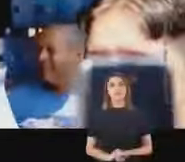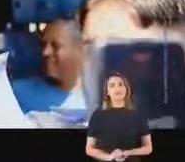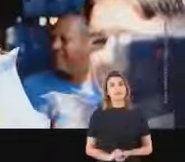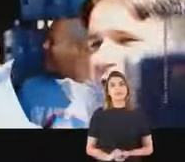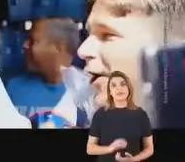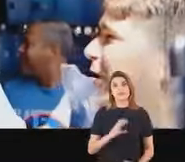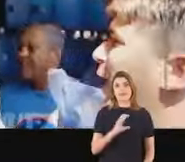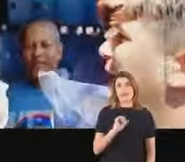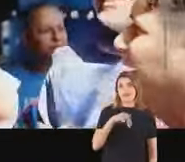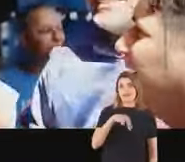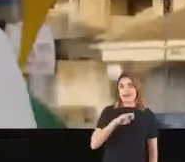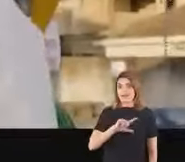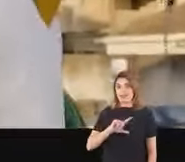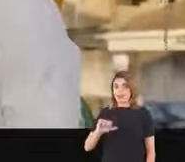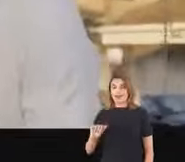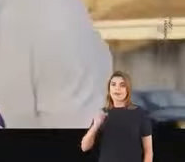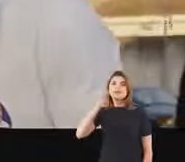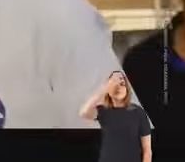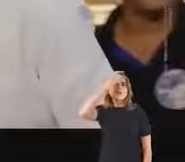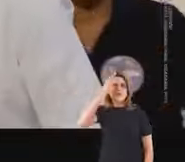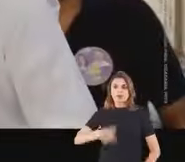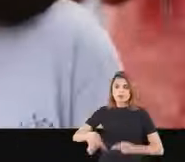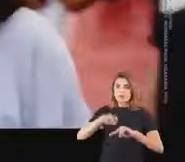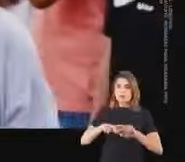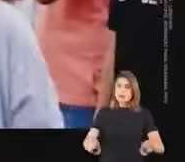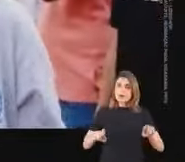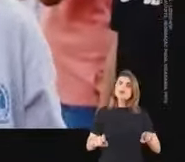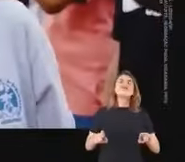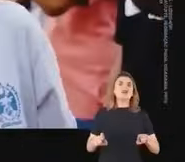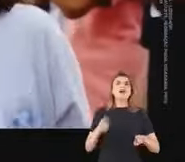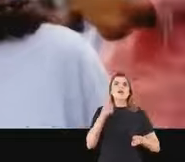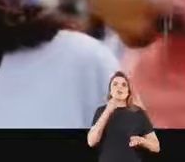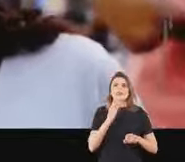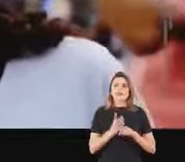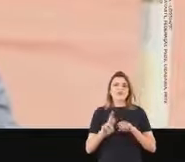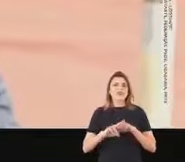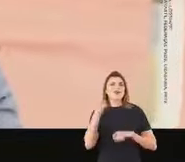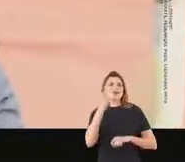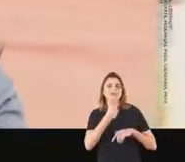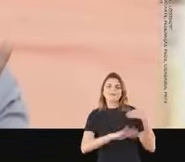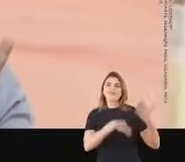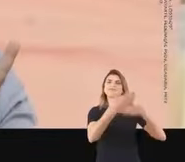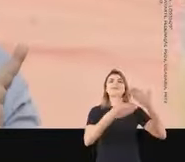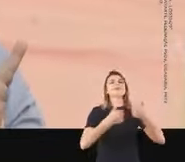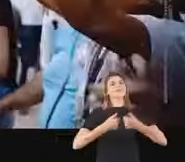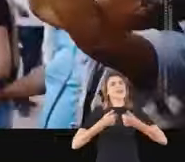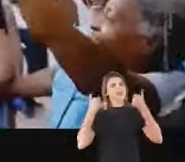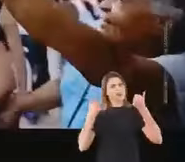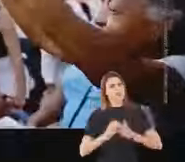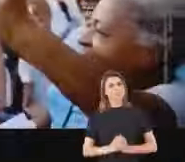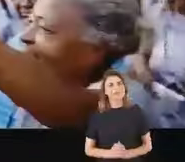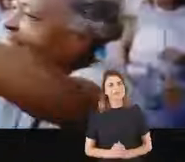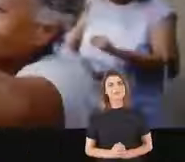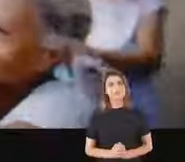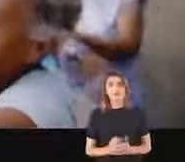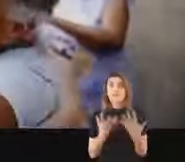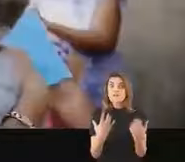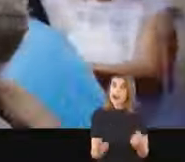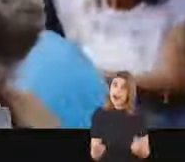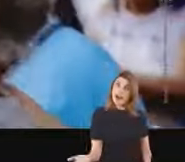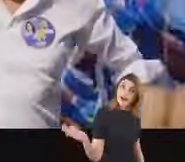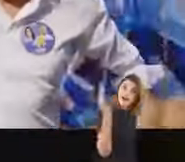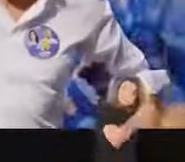Com Márcio Canela na prefeitura, você pode ter certeza que Belford Roxo vai mudar para melhor.